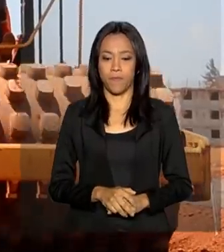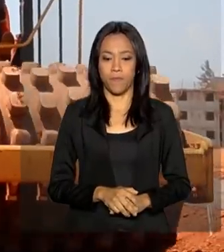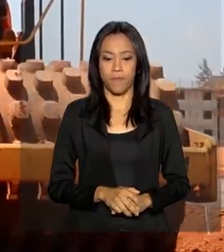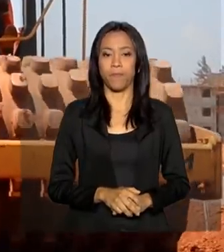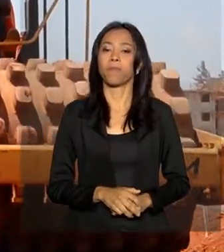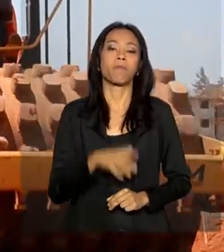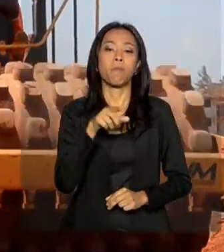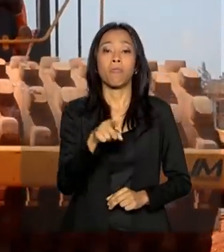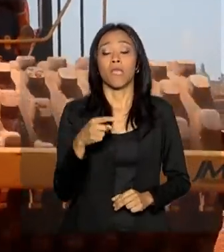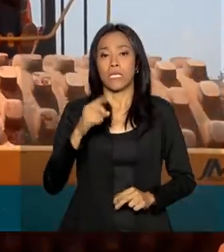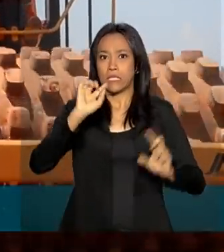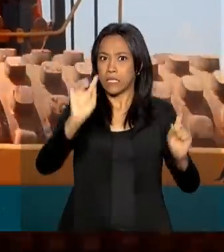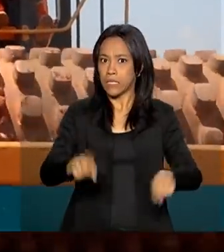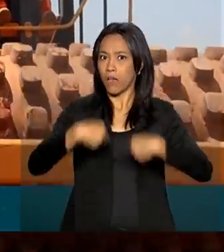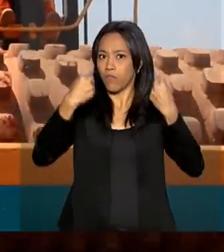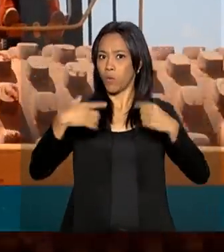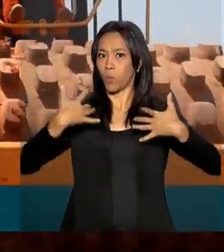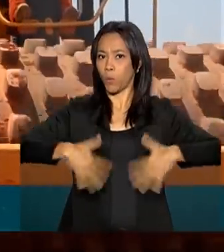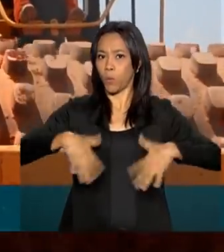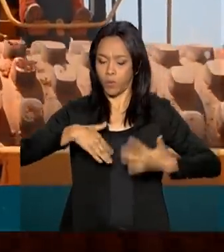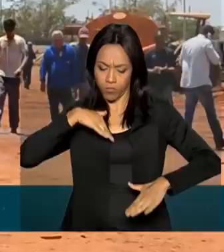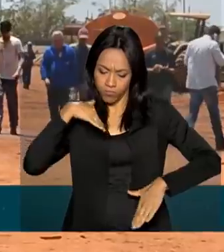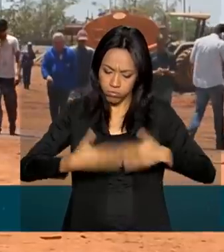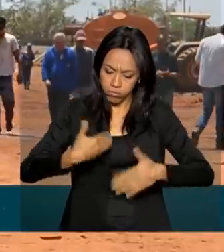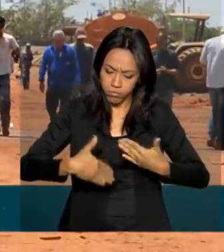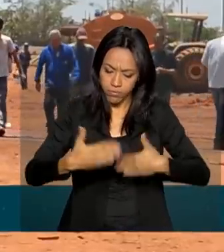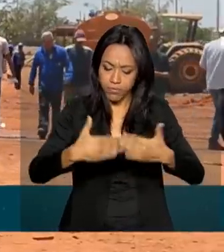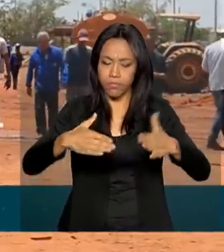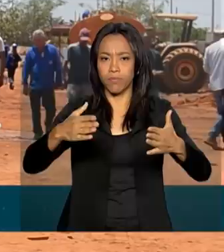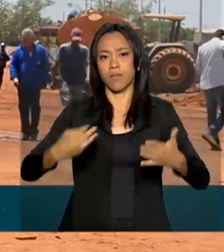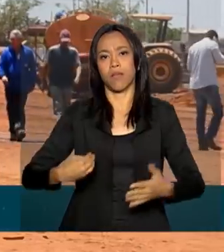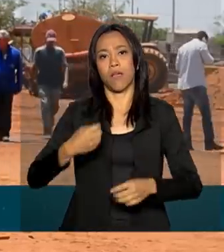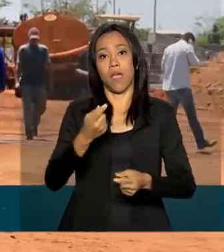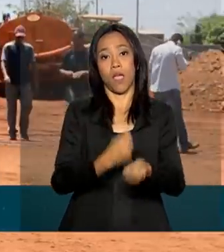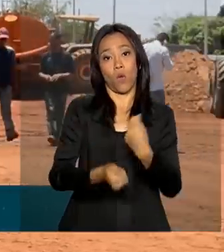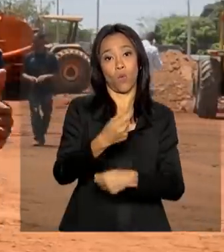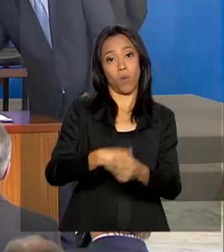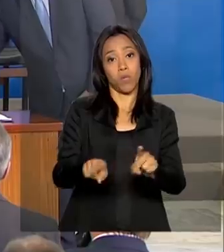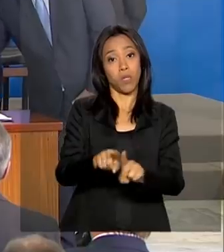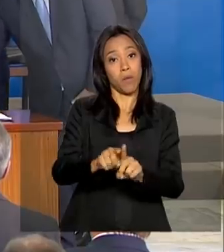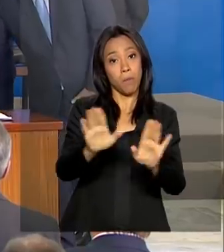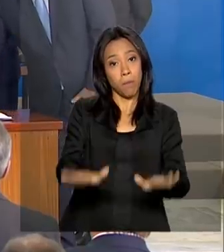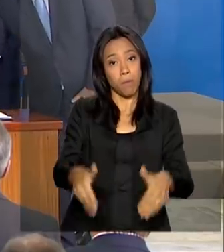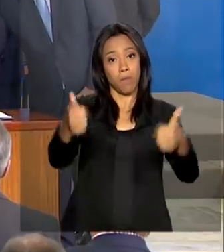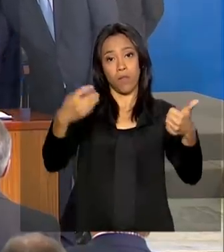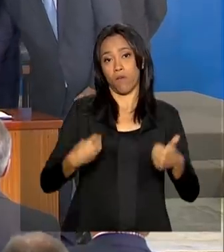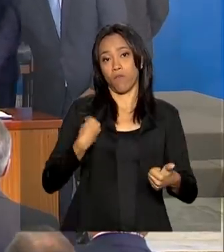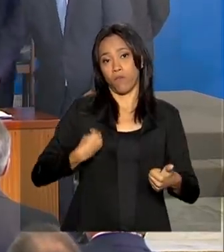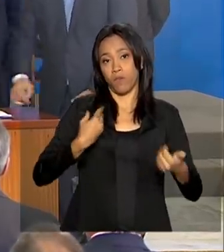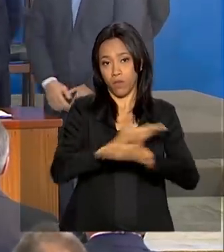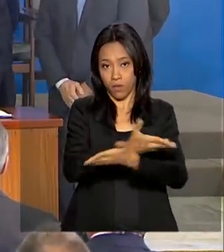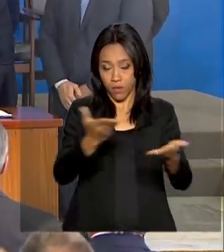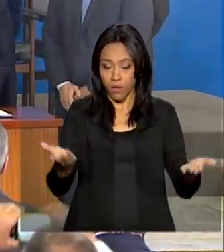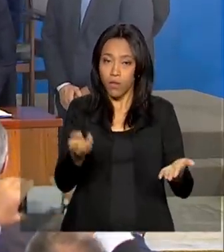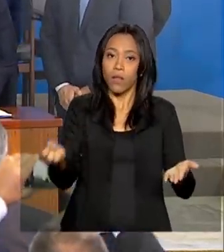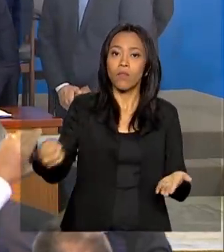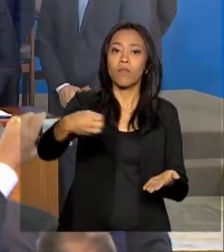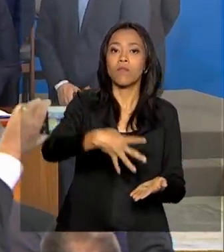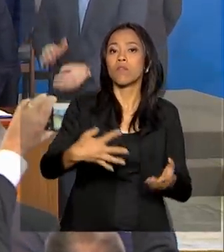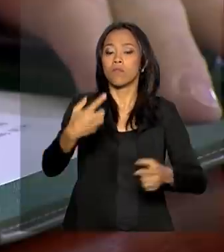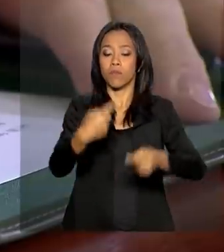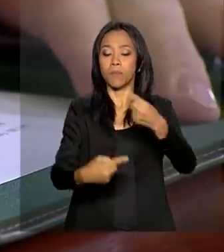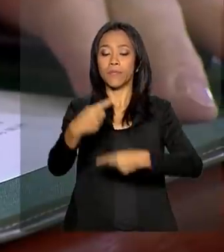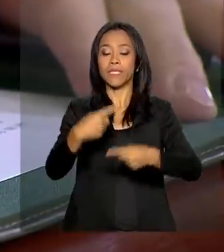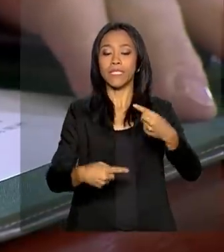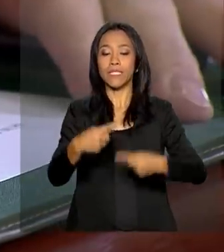Com o desafio de gerar crescimento econômico e qualidade de vida para os brasileiros, a nova Política Nacional de Desenvolvimento